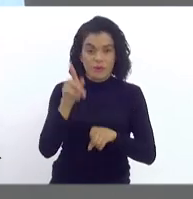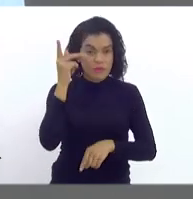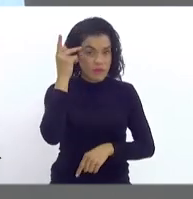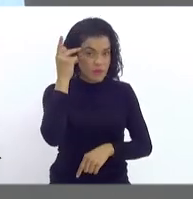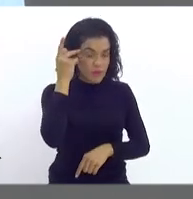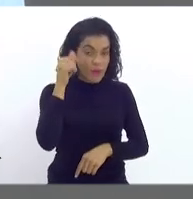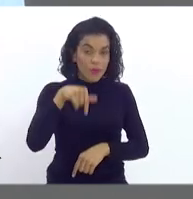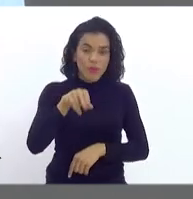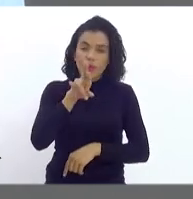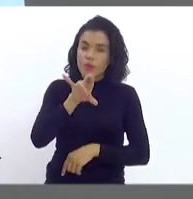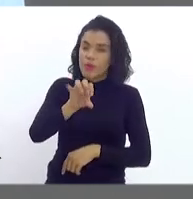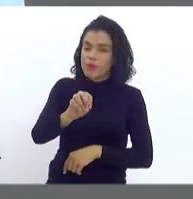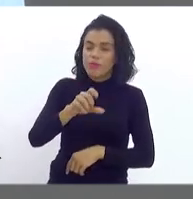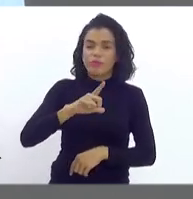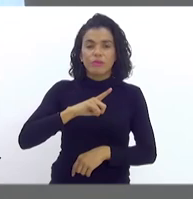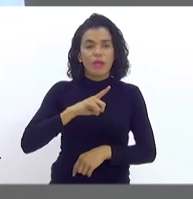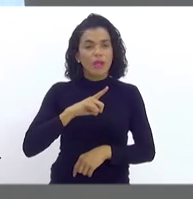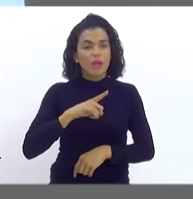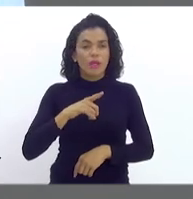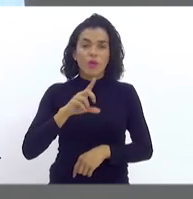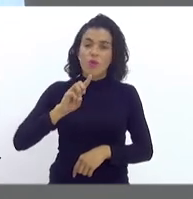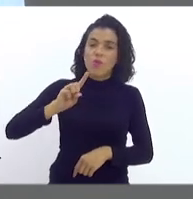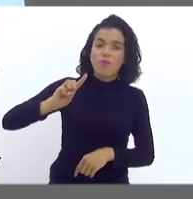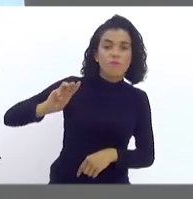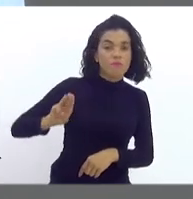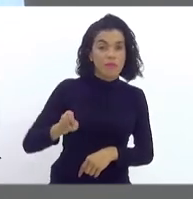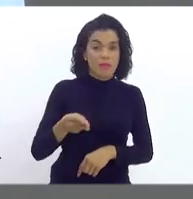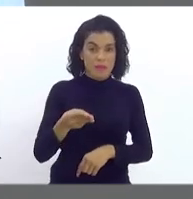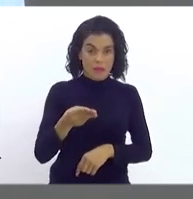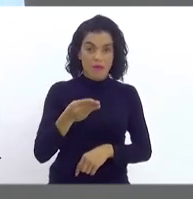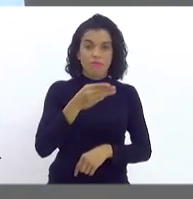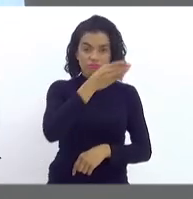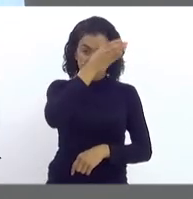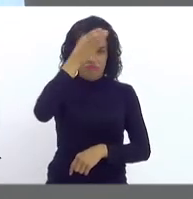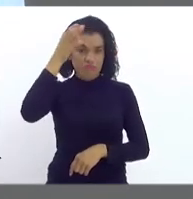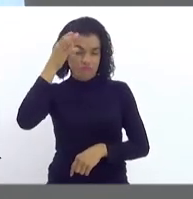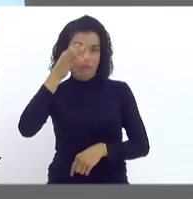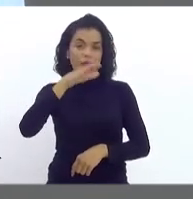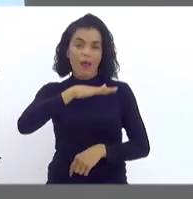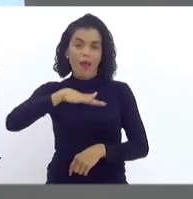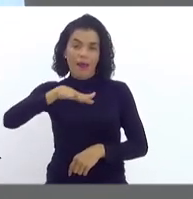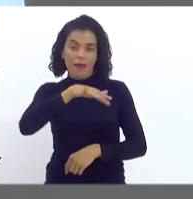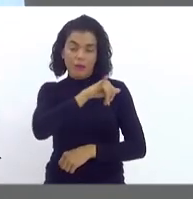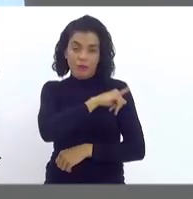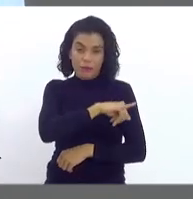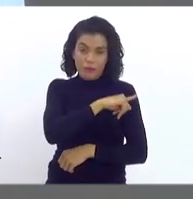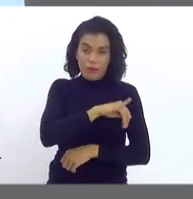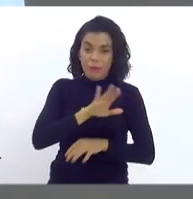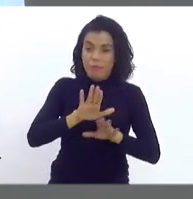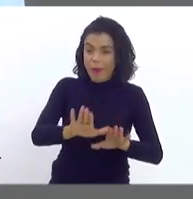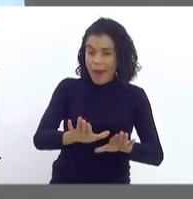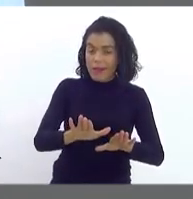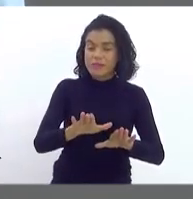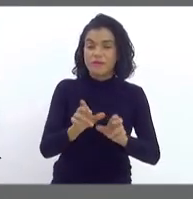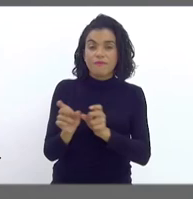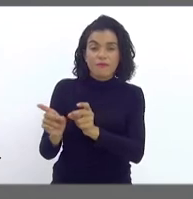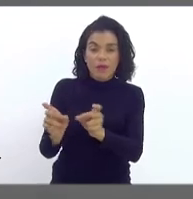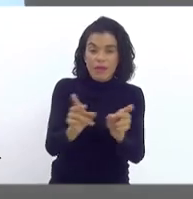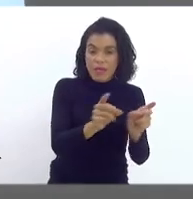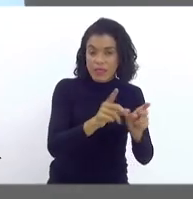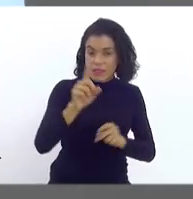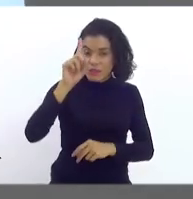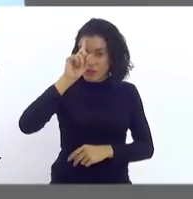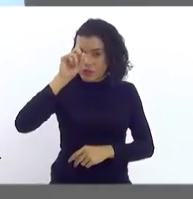Janeiro, nós temos aí 1 milhão de clientes na área do Rio de Janeiro, sendo um volume de vendas